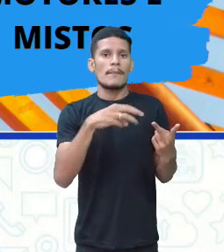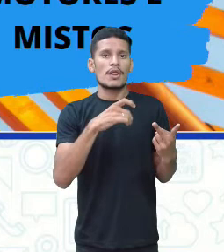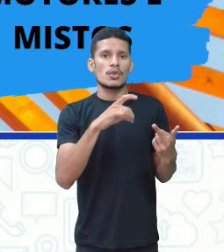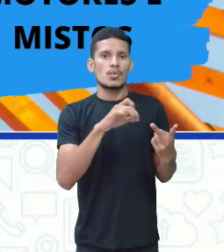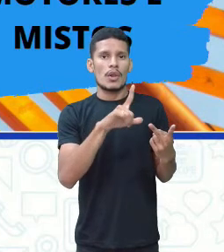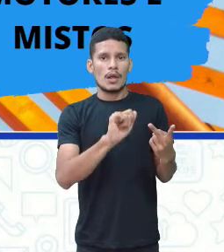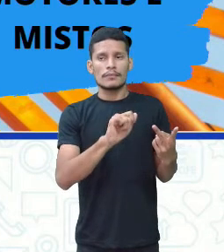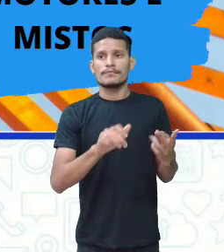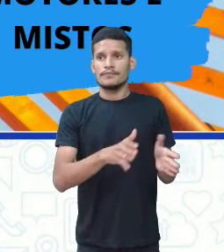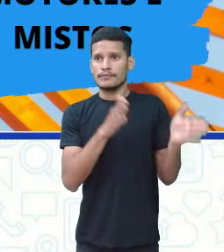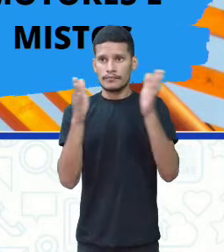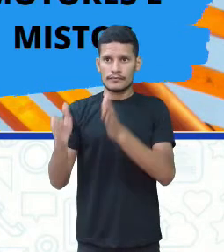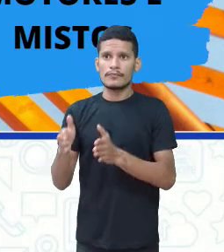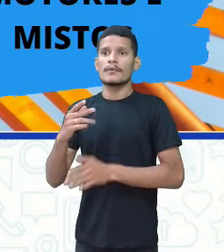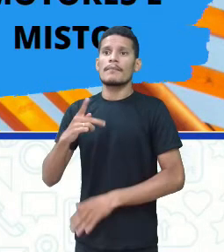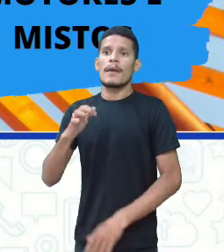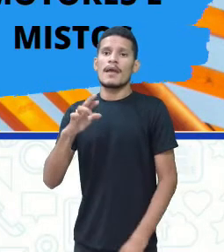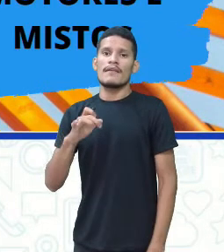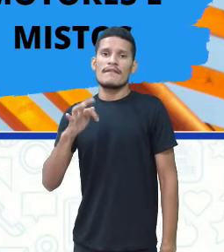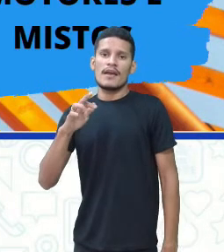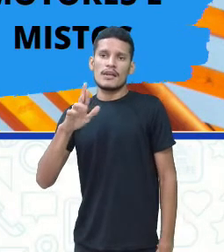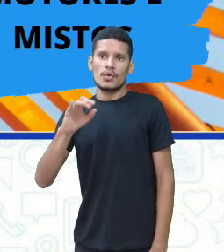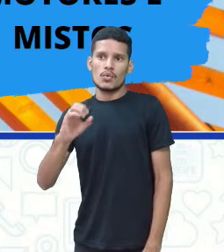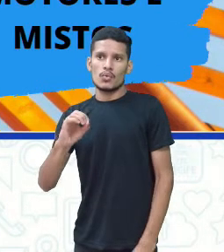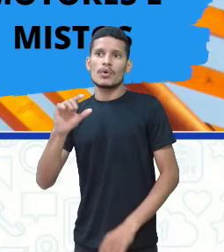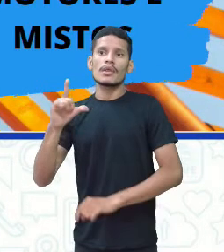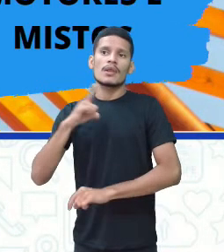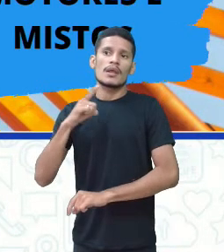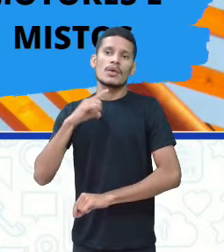medula, e na questão aí do sistema